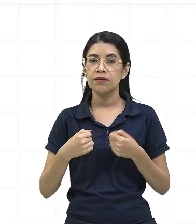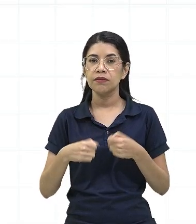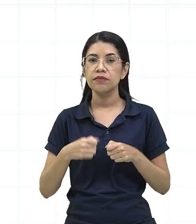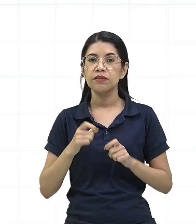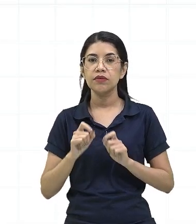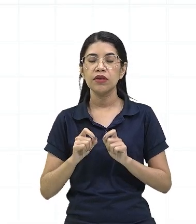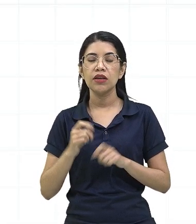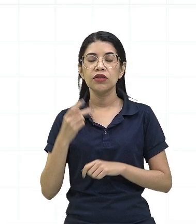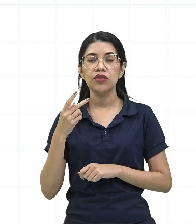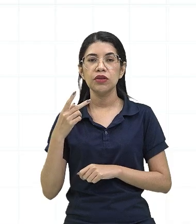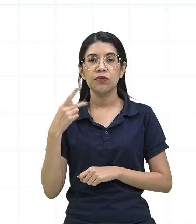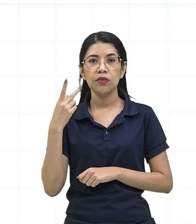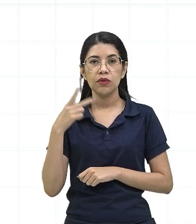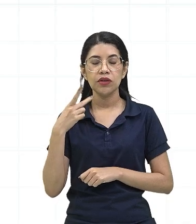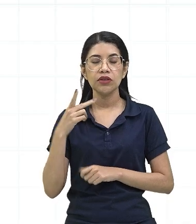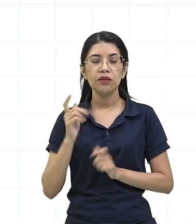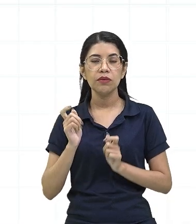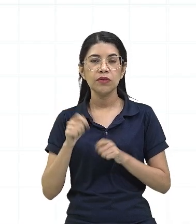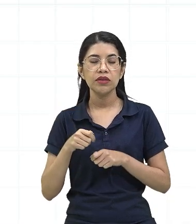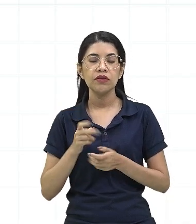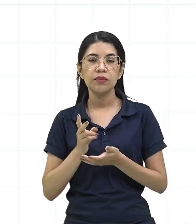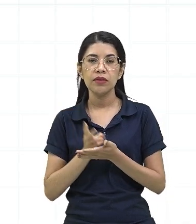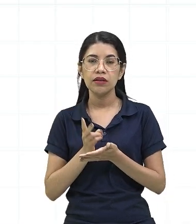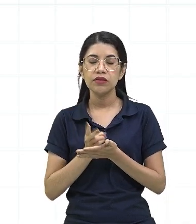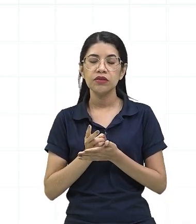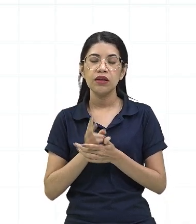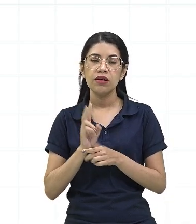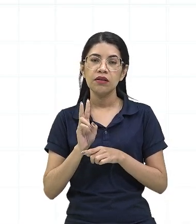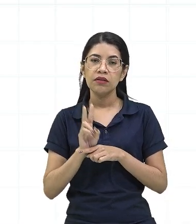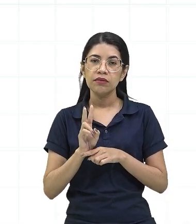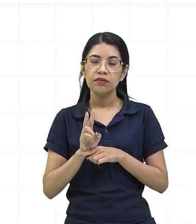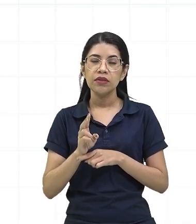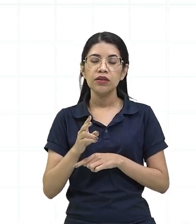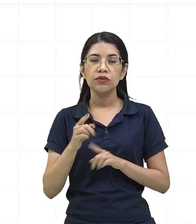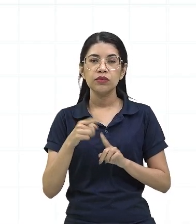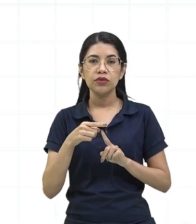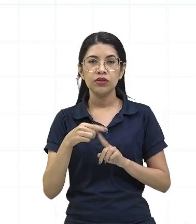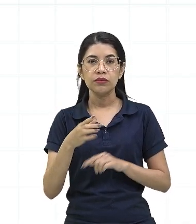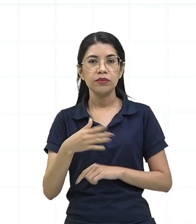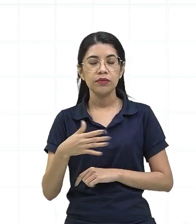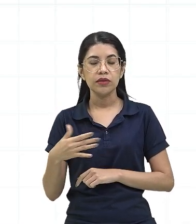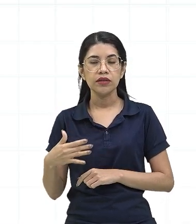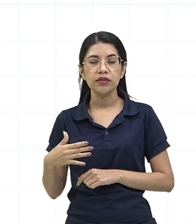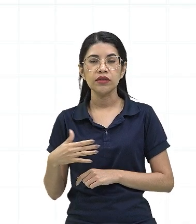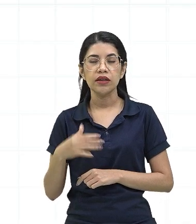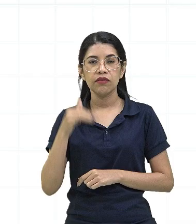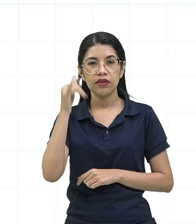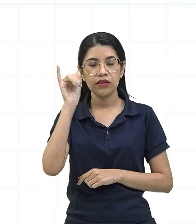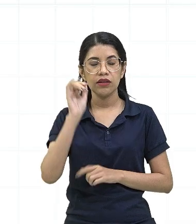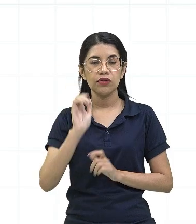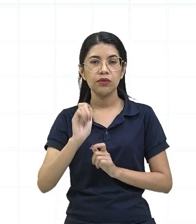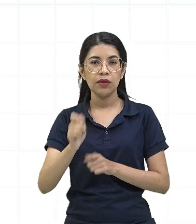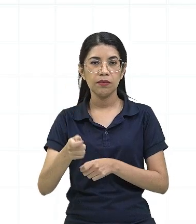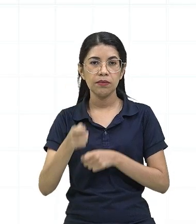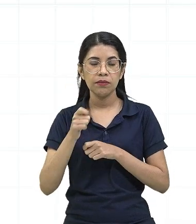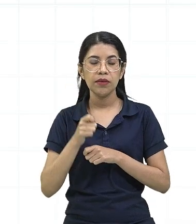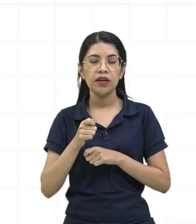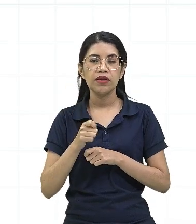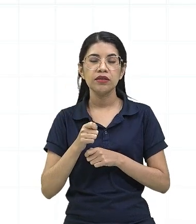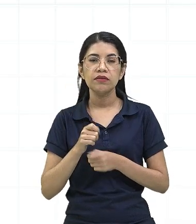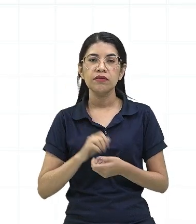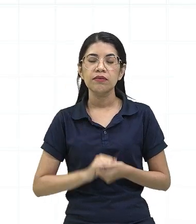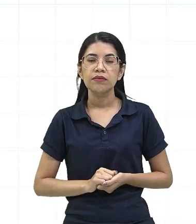de políticas de manejo para garantir a preservação dessa espécie, evitando a pesca predatória e garantindo renda para os moradores do